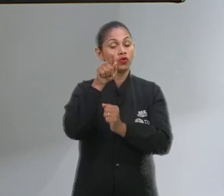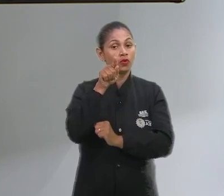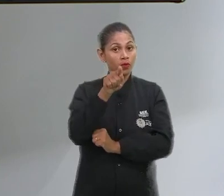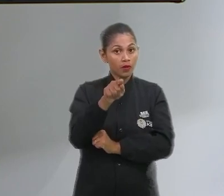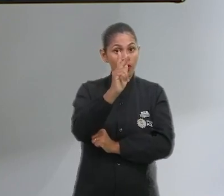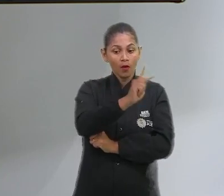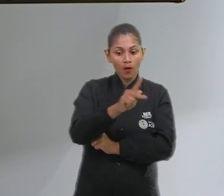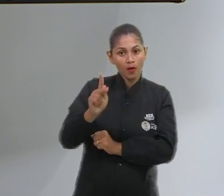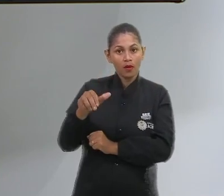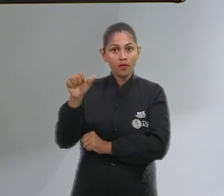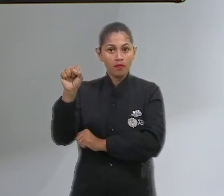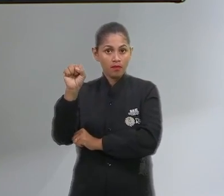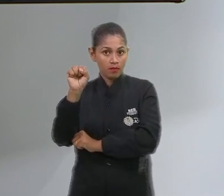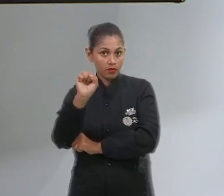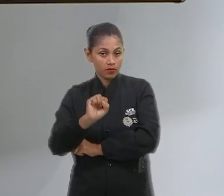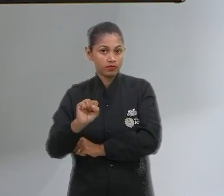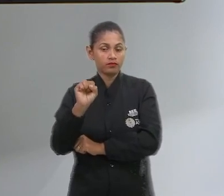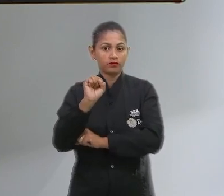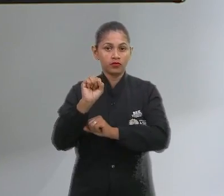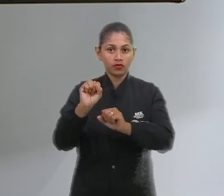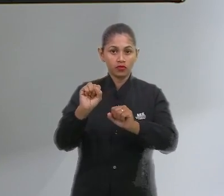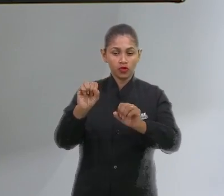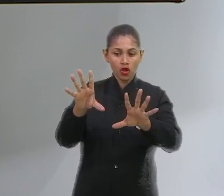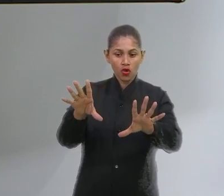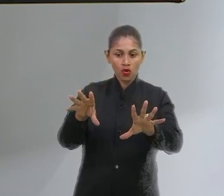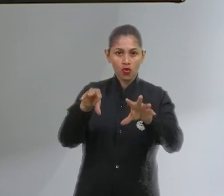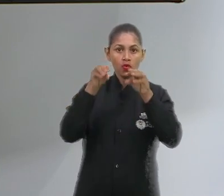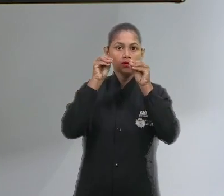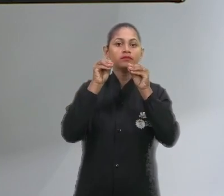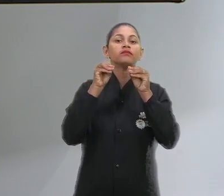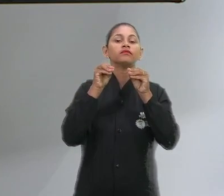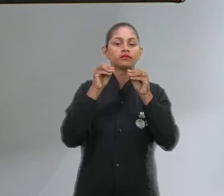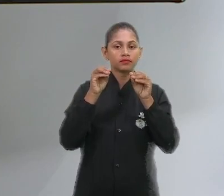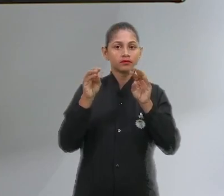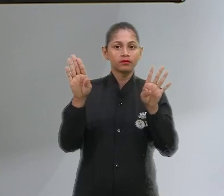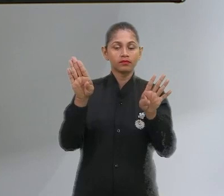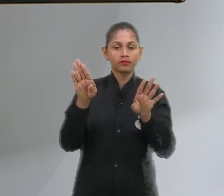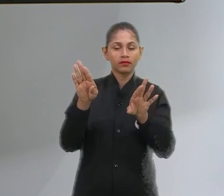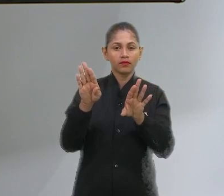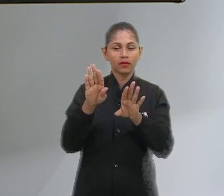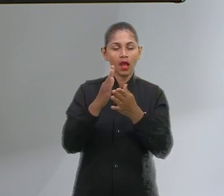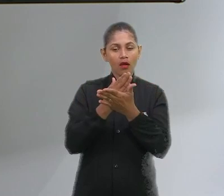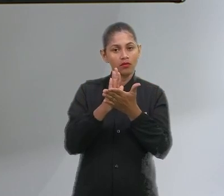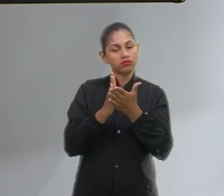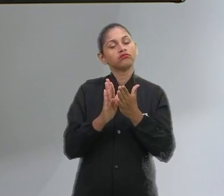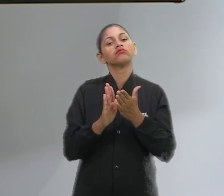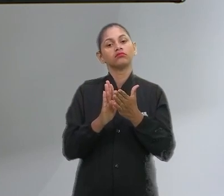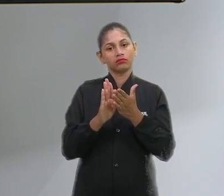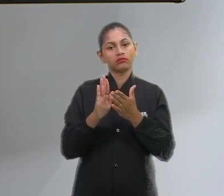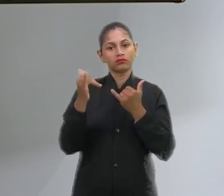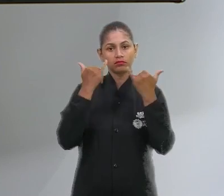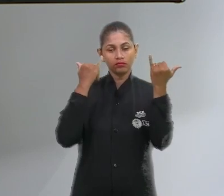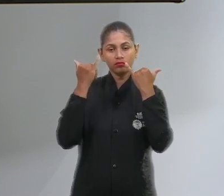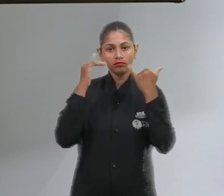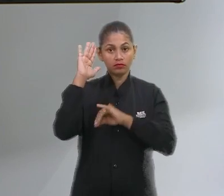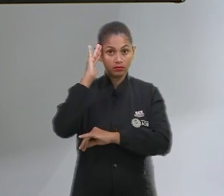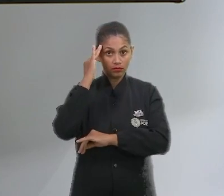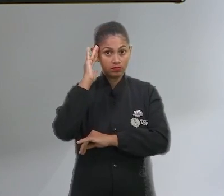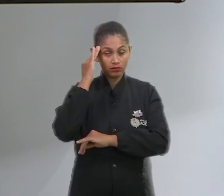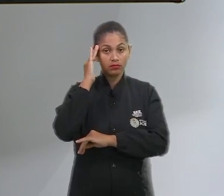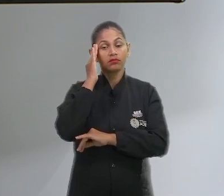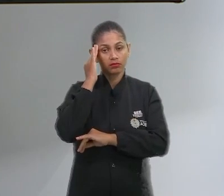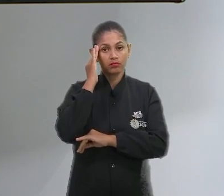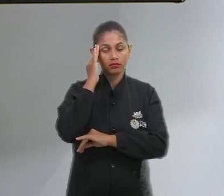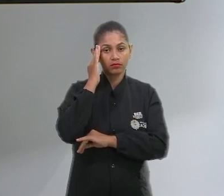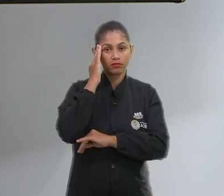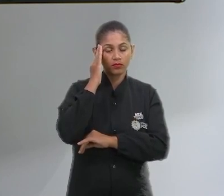sociologia, extraindo algumas dessas informações e interpretando-as para você compreender as condições, por exemplo,